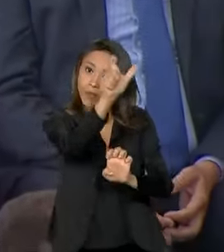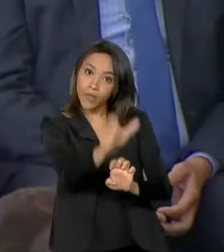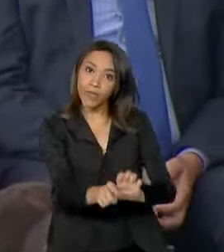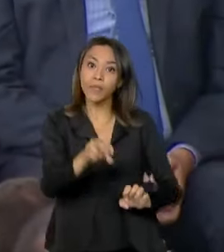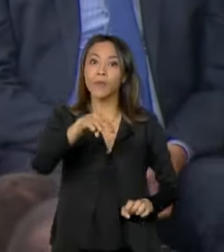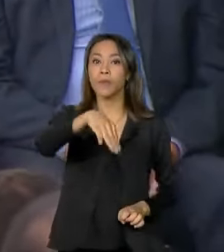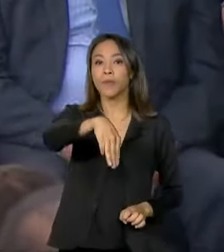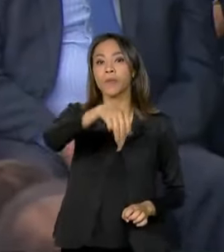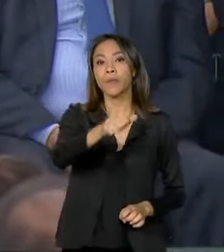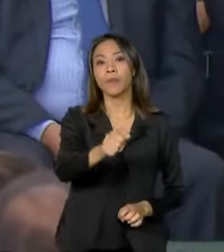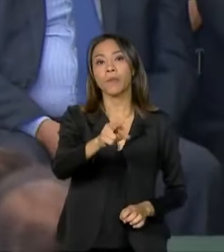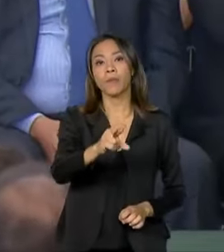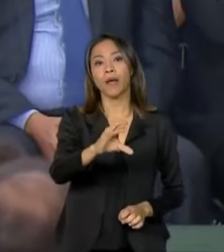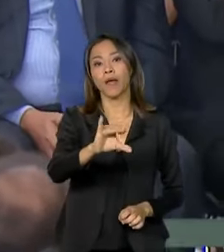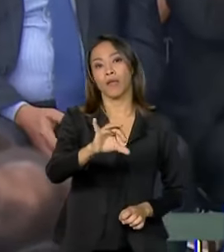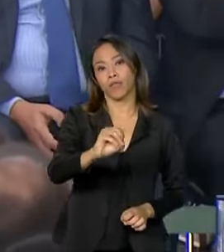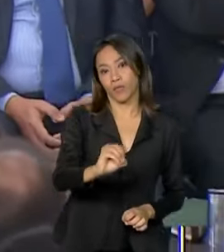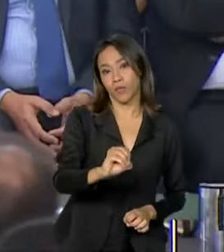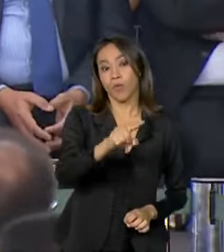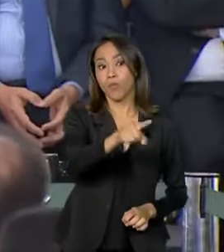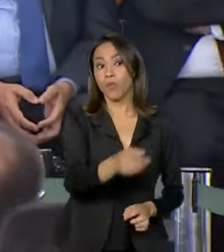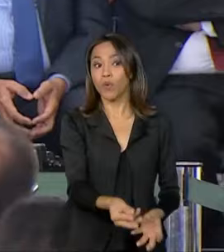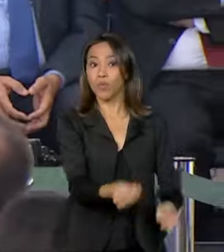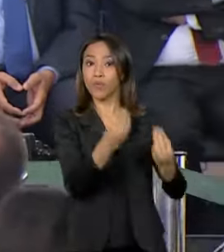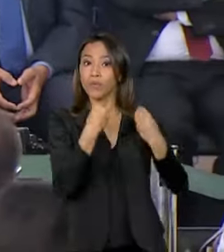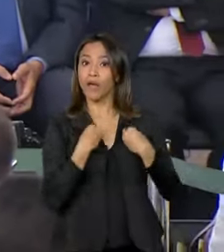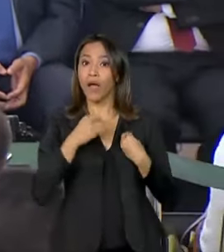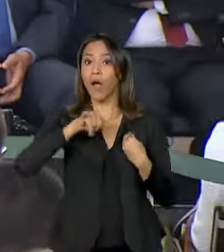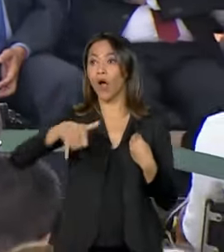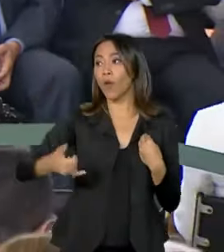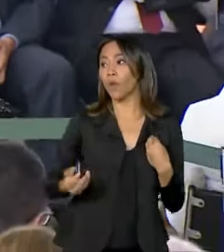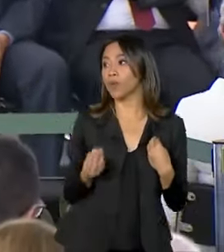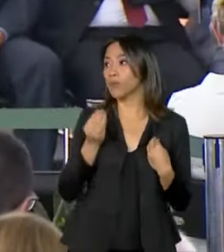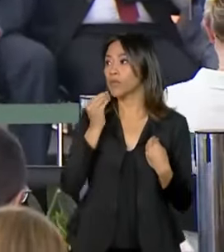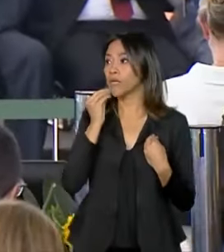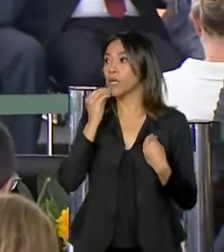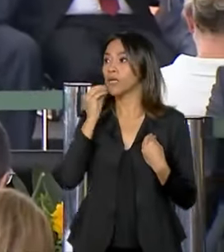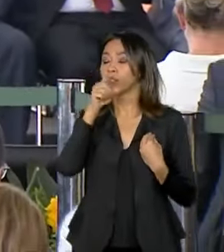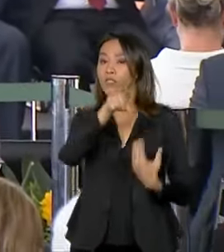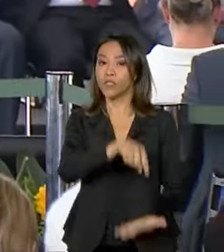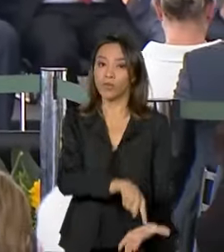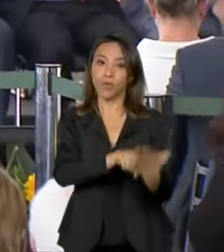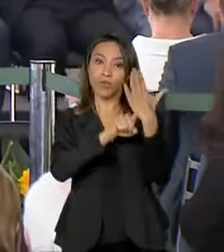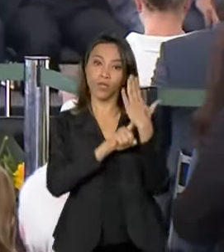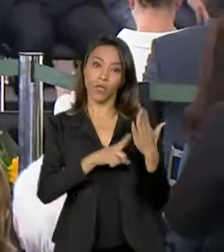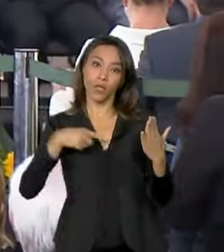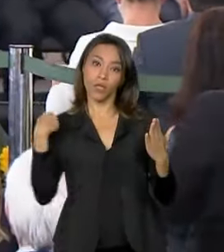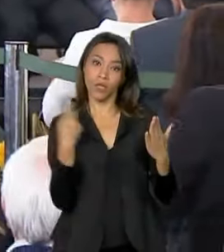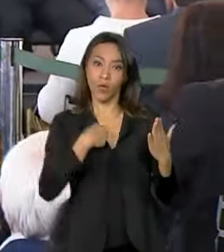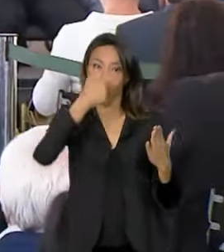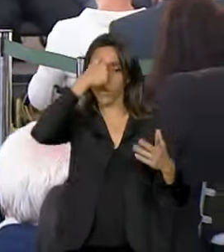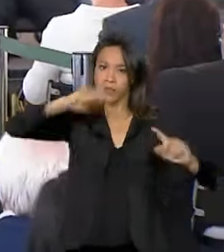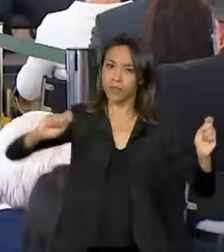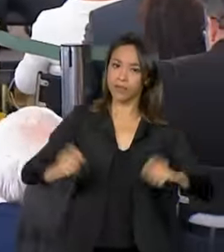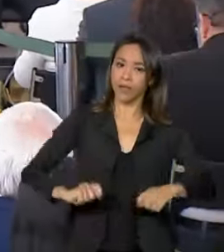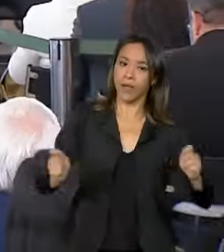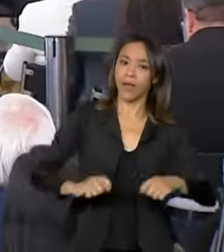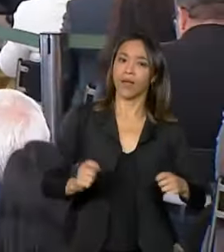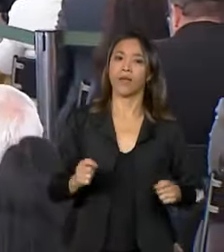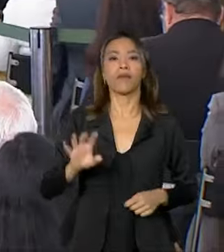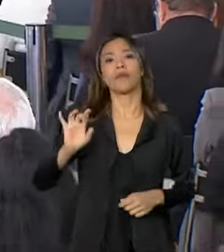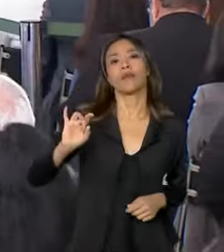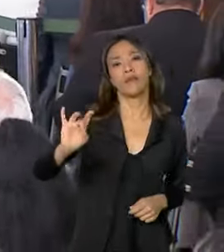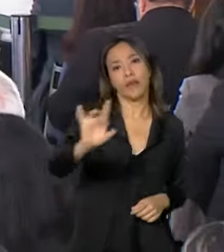por terem me dado essa oportunidade de mostrar que nós somos capazes, que cada um de